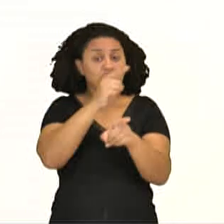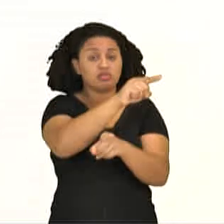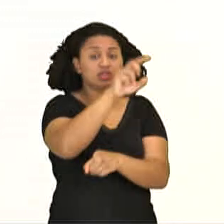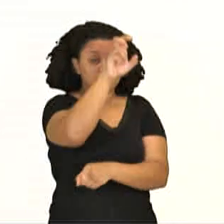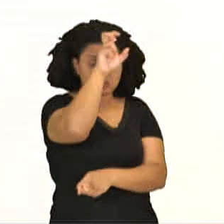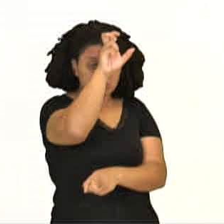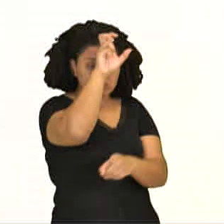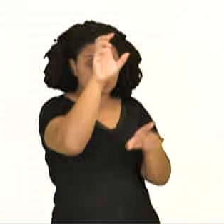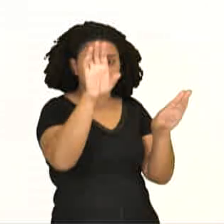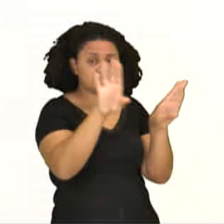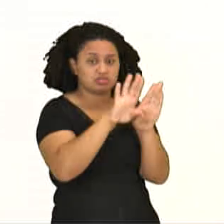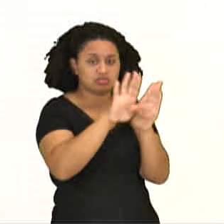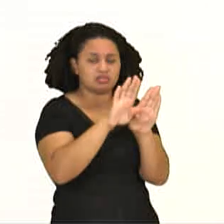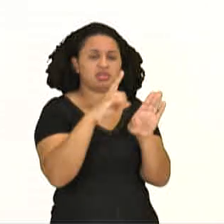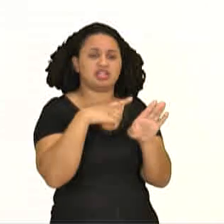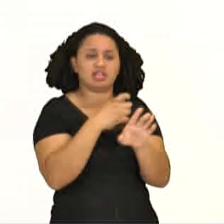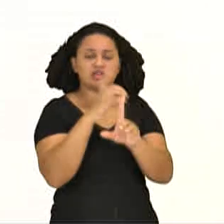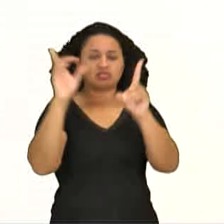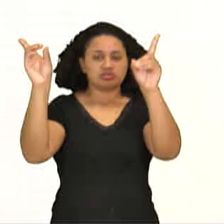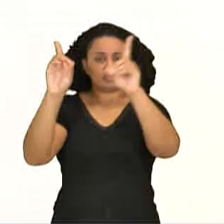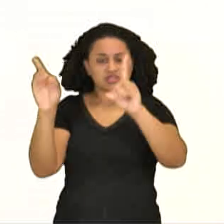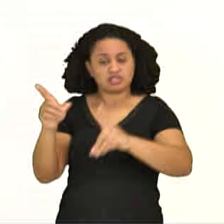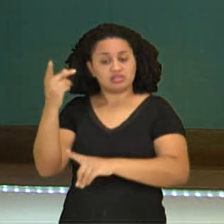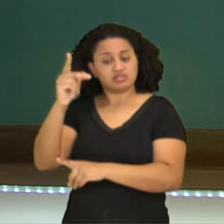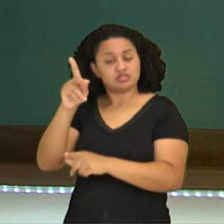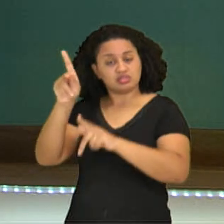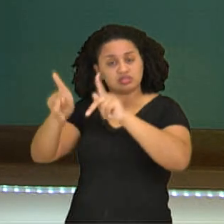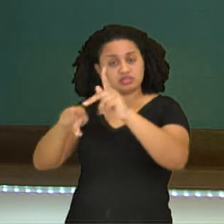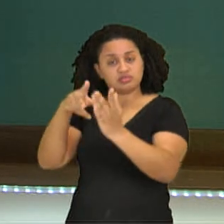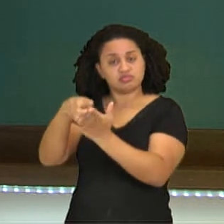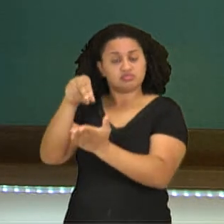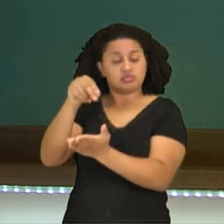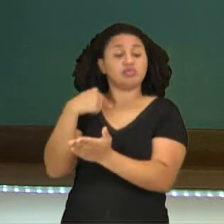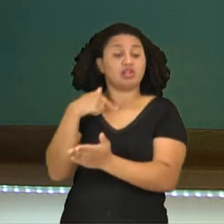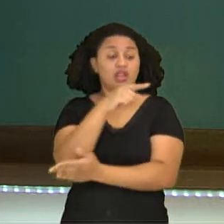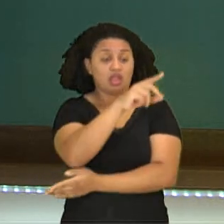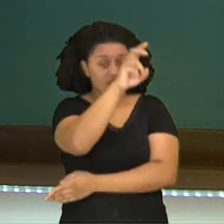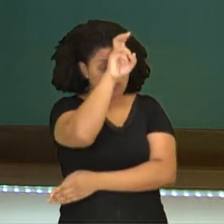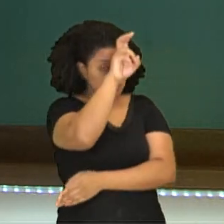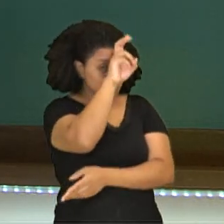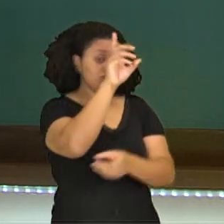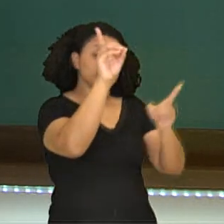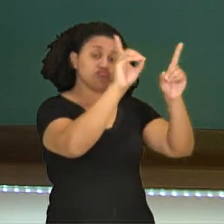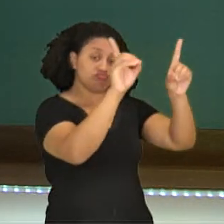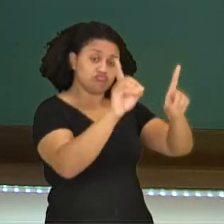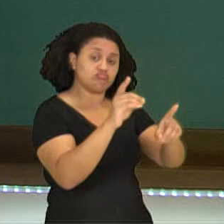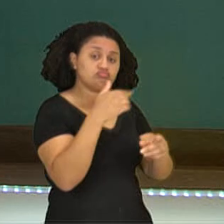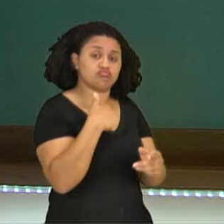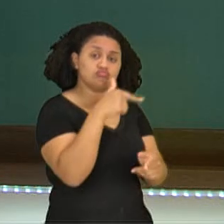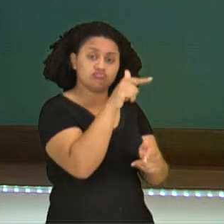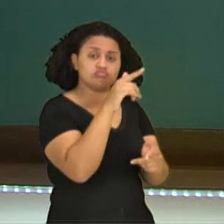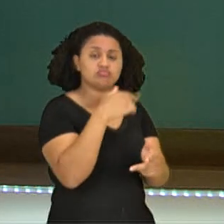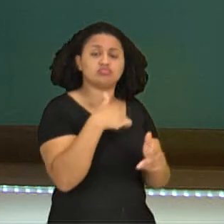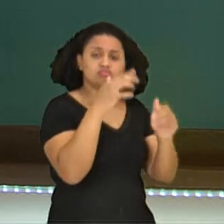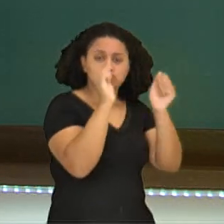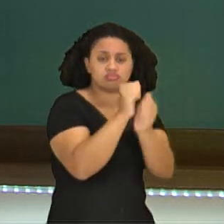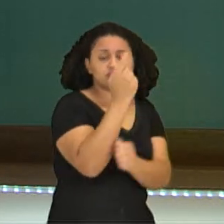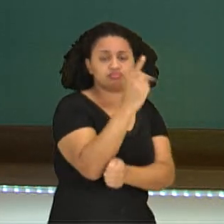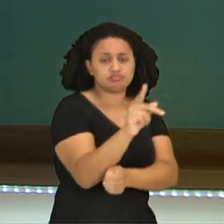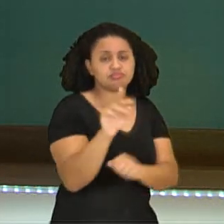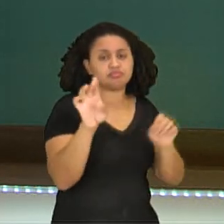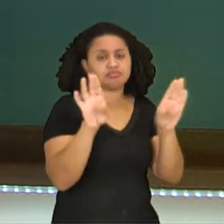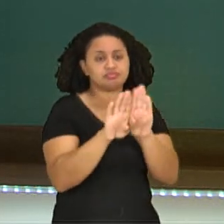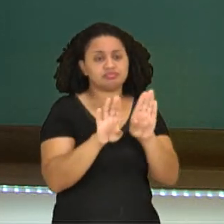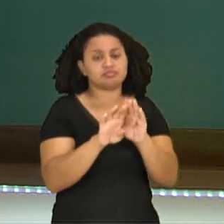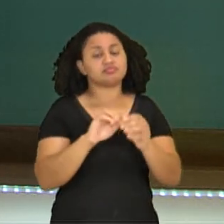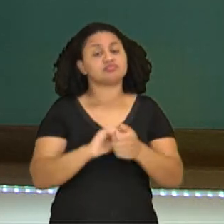também. Deuses cuxitas foram encontrados sendo cultuados no Egito. Inclusive, vários